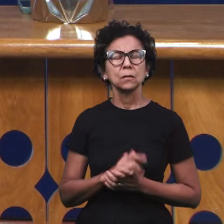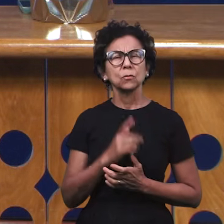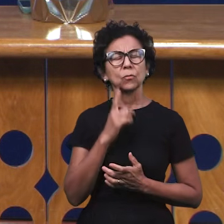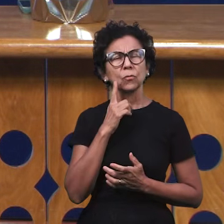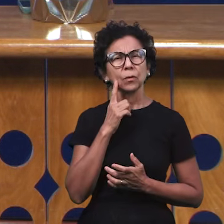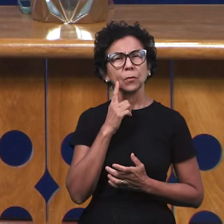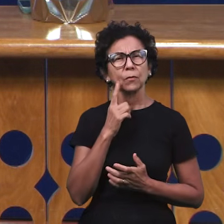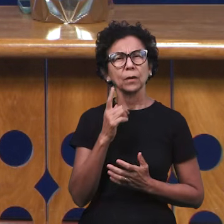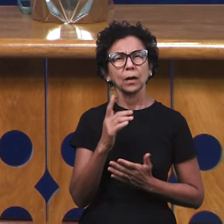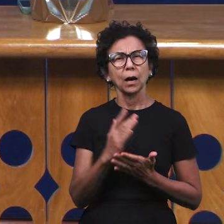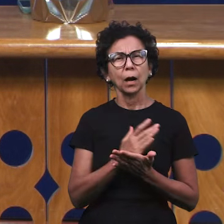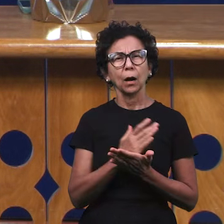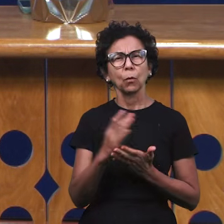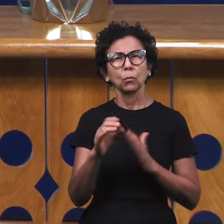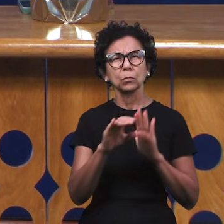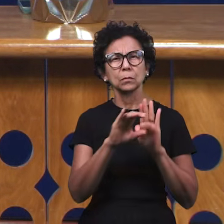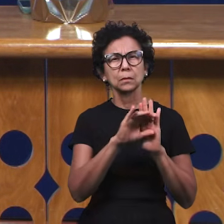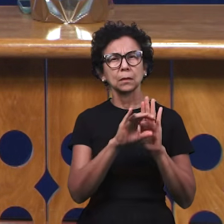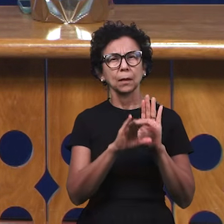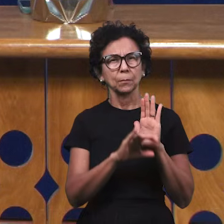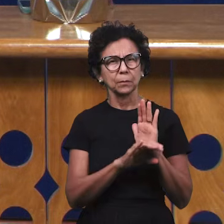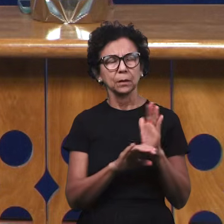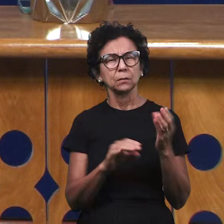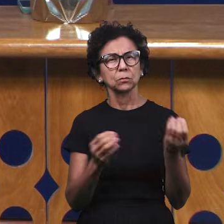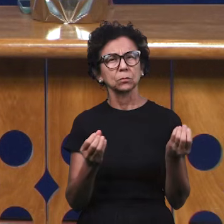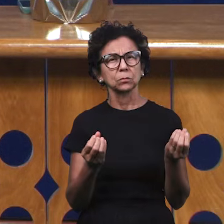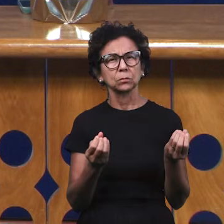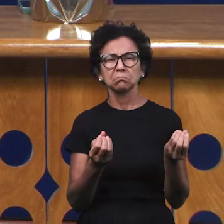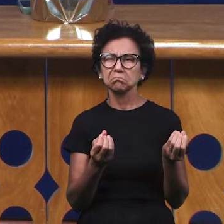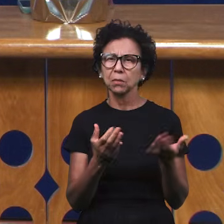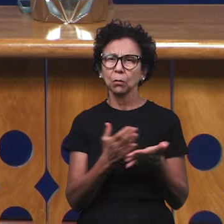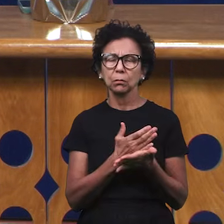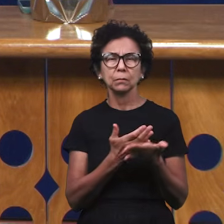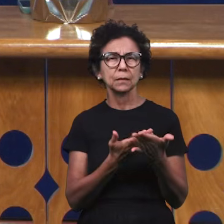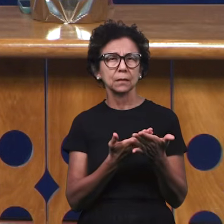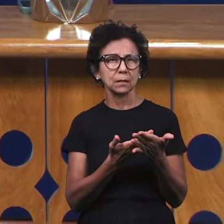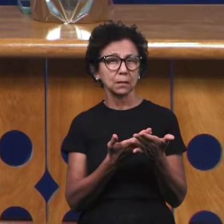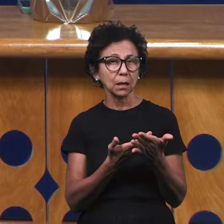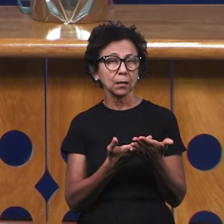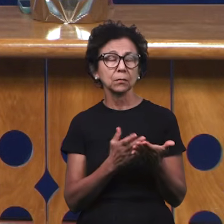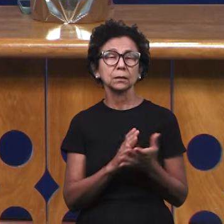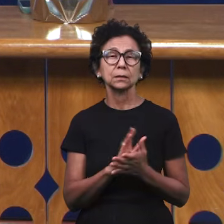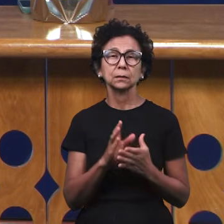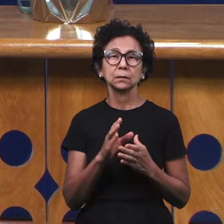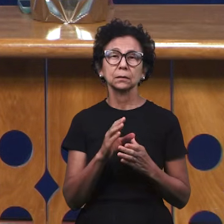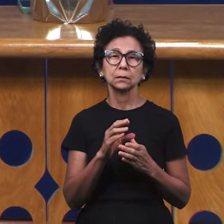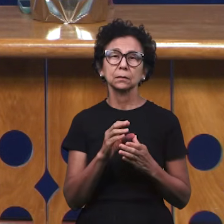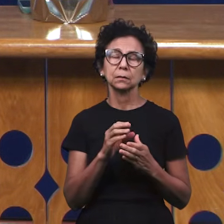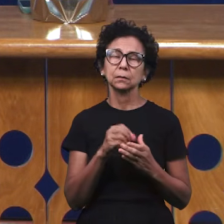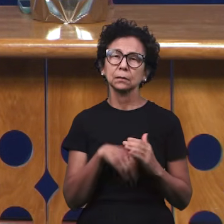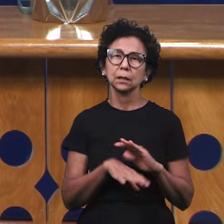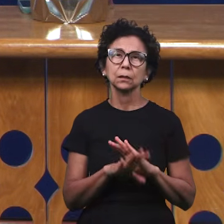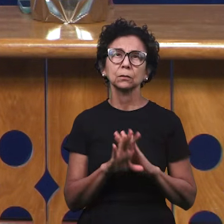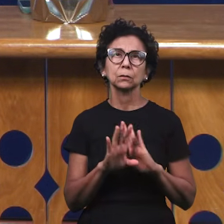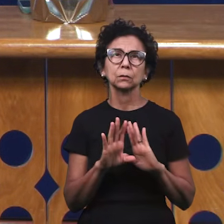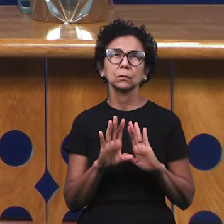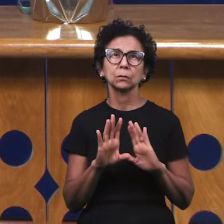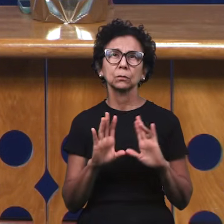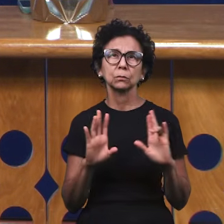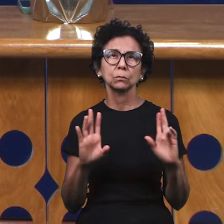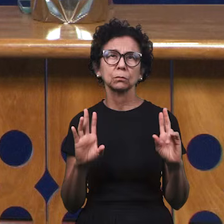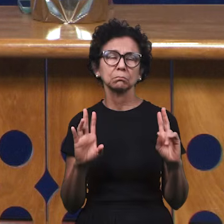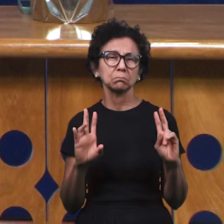episódios, ou nós podemos dizer assim, nessas últimas aulas, nós estamos abordando um dos aspectos relativos à